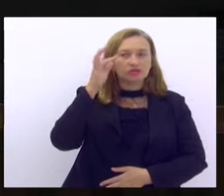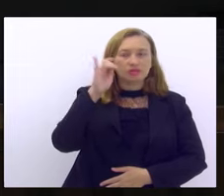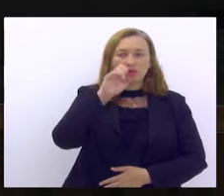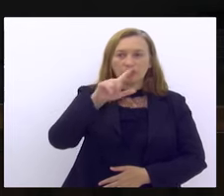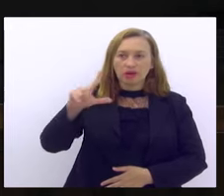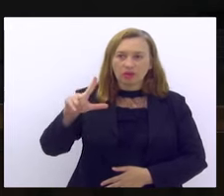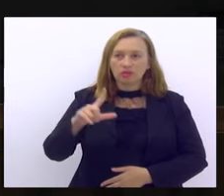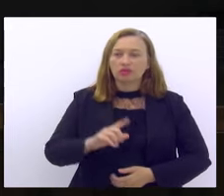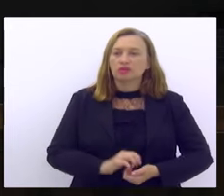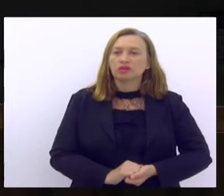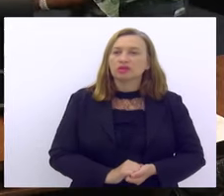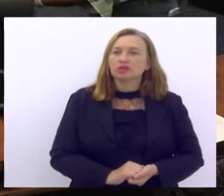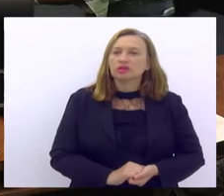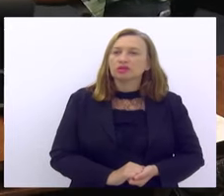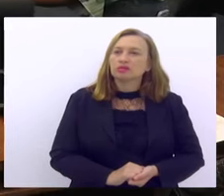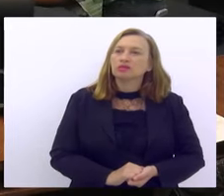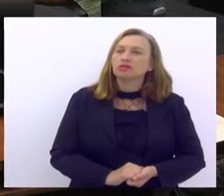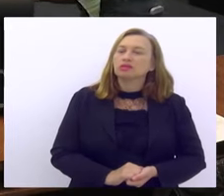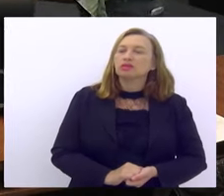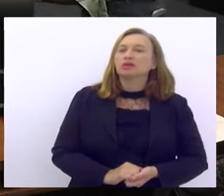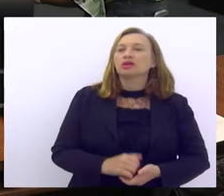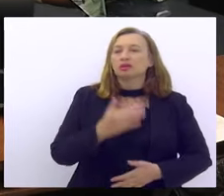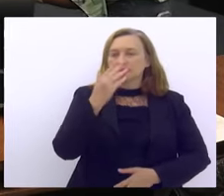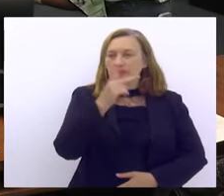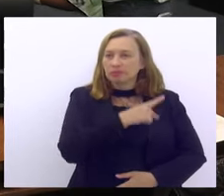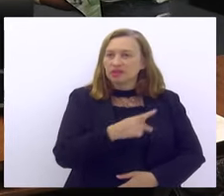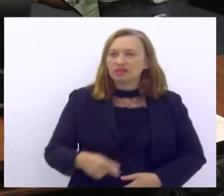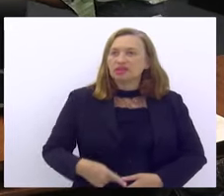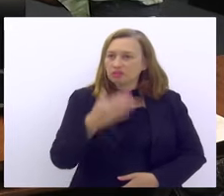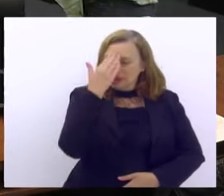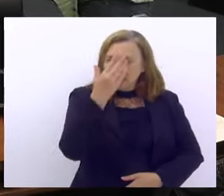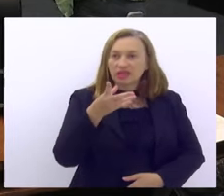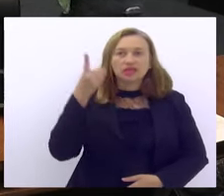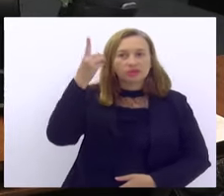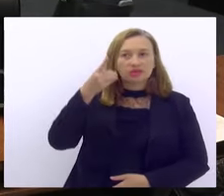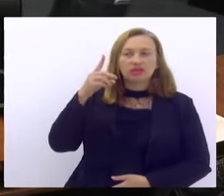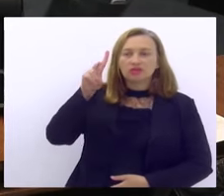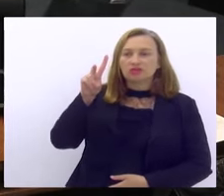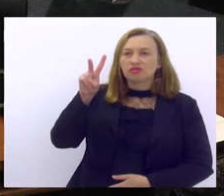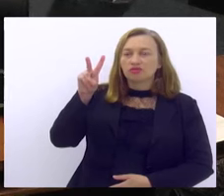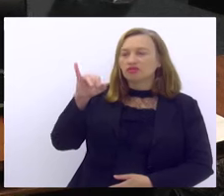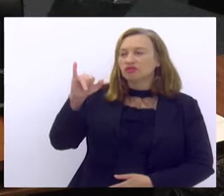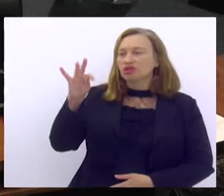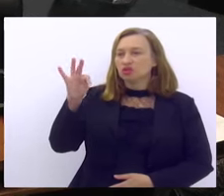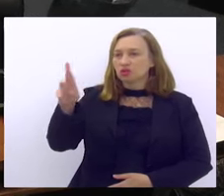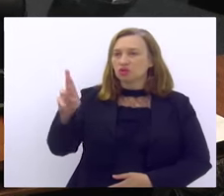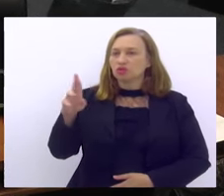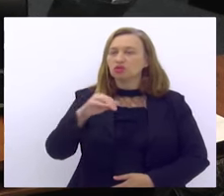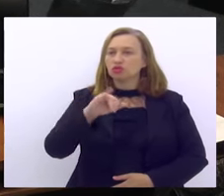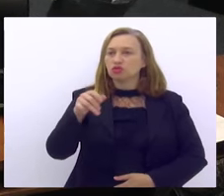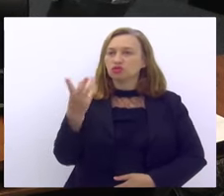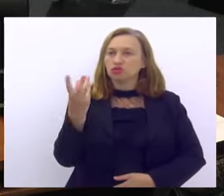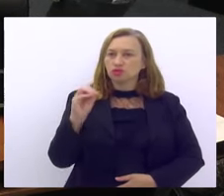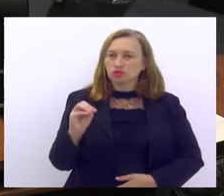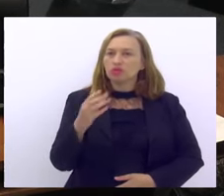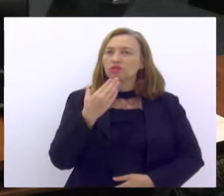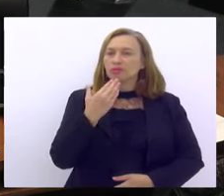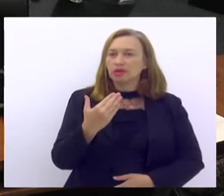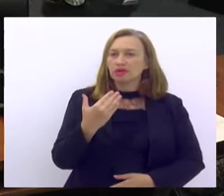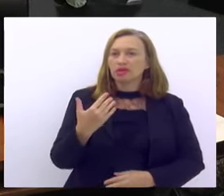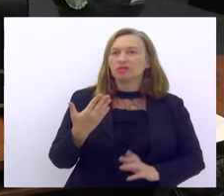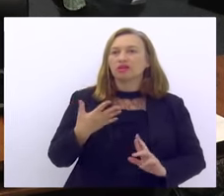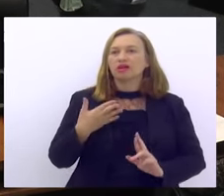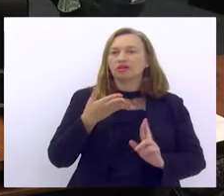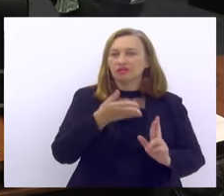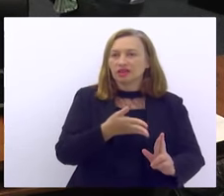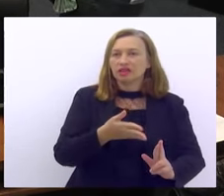Pobel. Presidente, obrigado. Deputado Vitor Júnior, eu queria até aqui fazer uma referência,